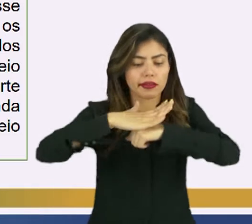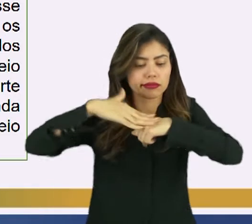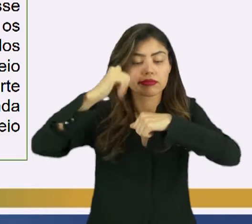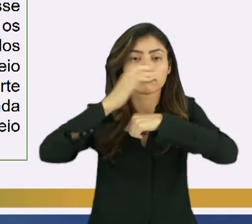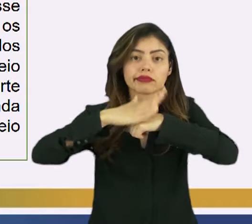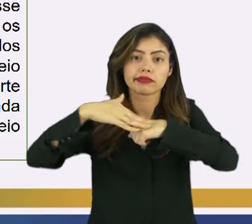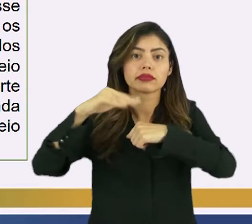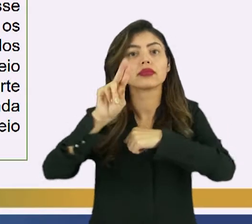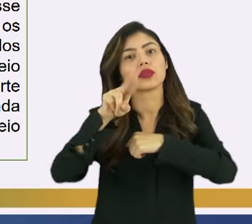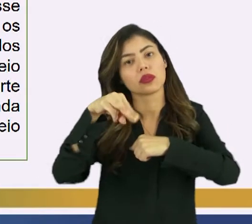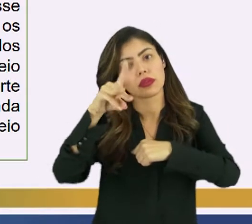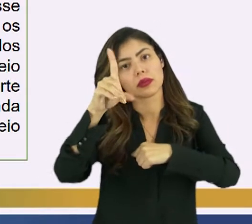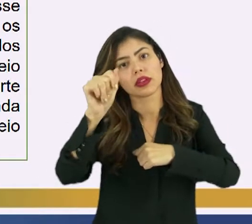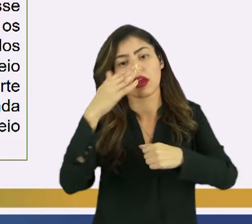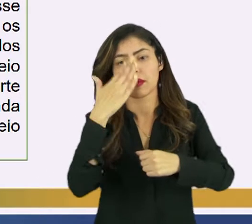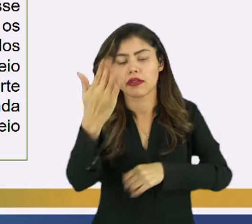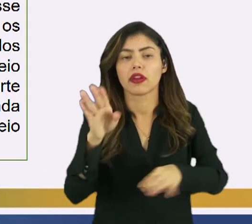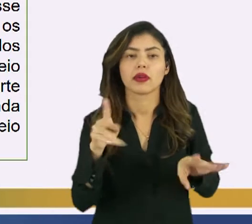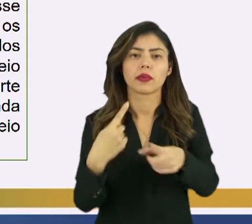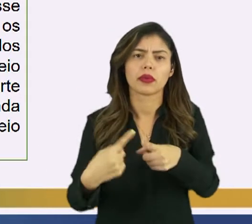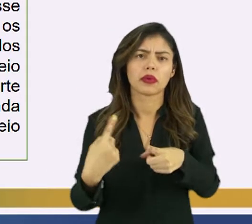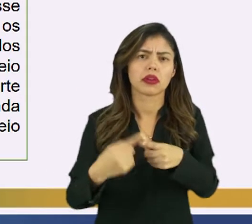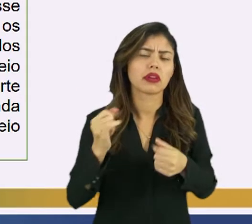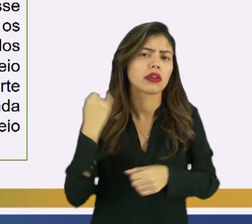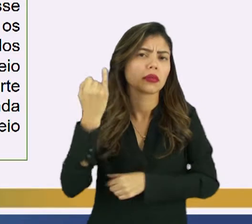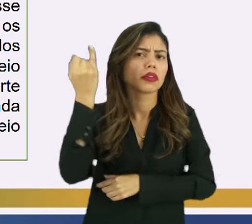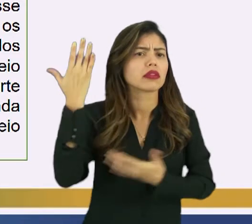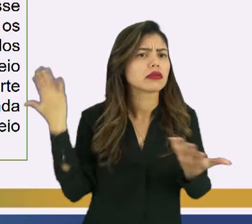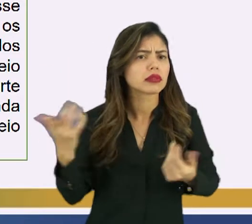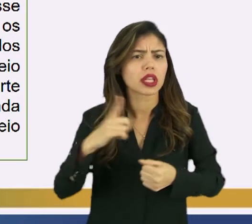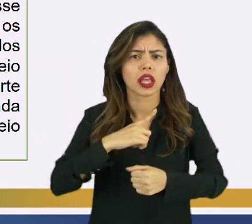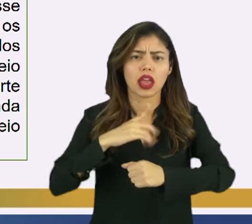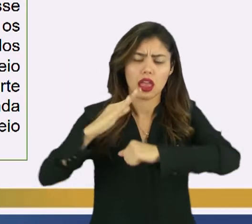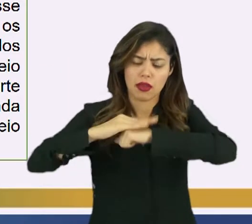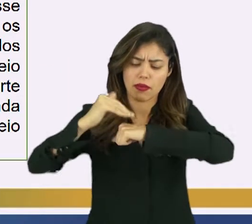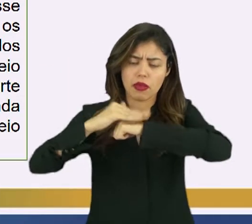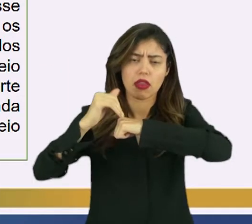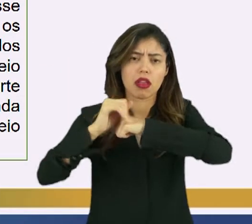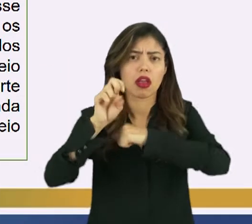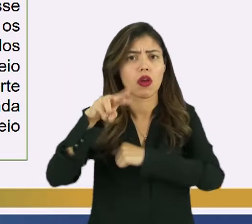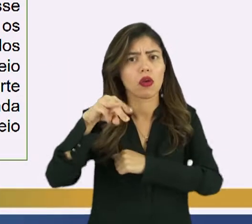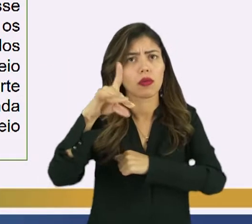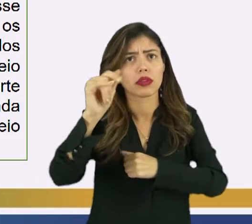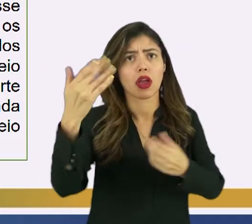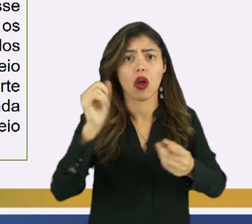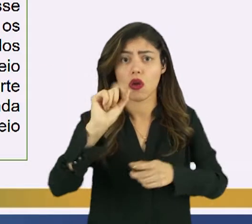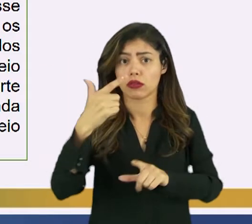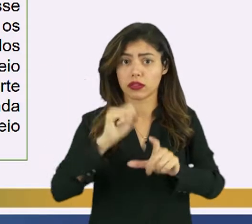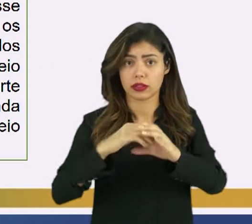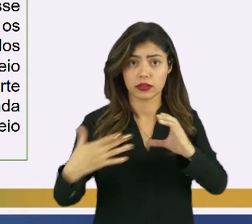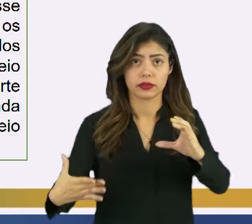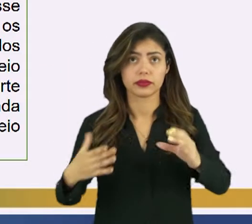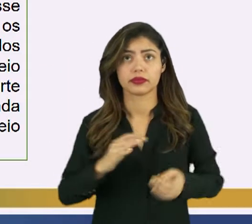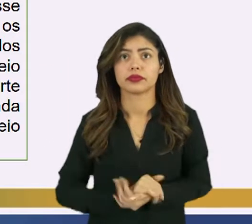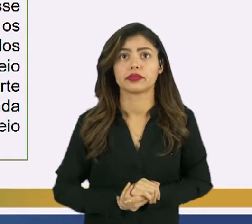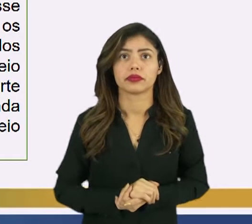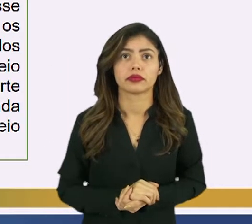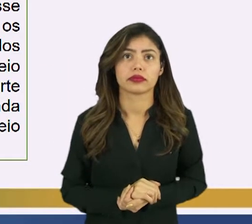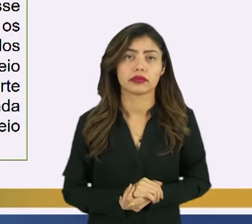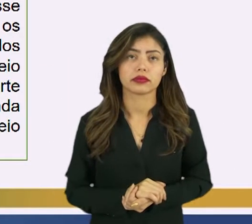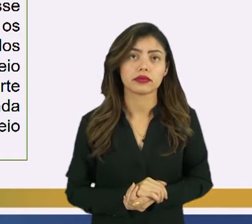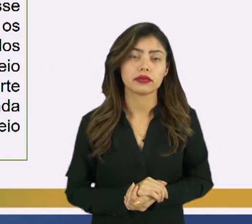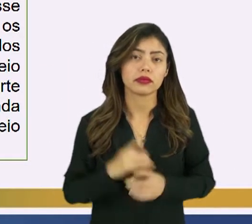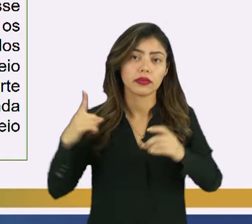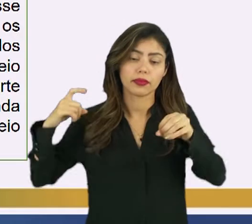a pele úmida e mais à frente a gente vai entender por que é importante ele manter a pele úmida. Outra característica,